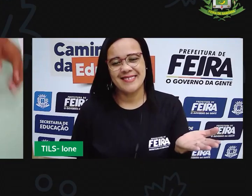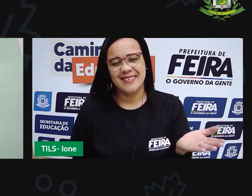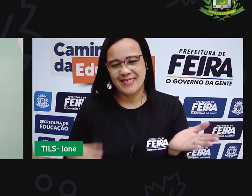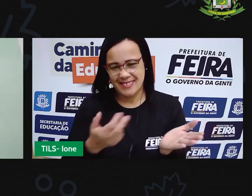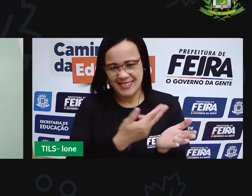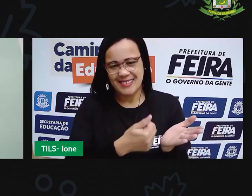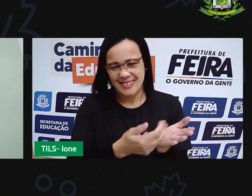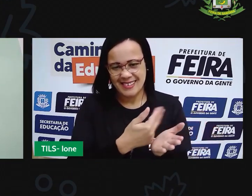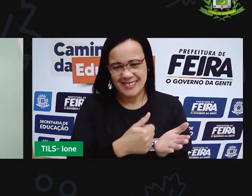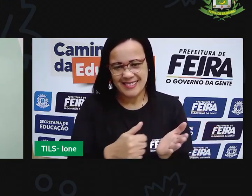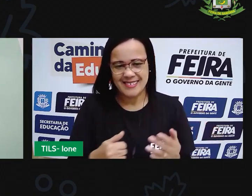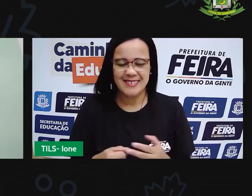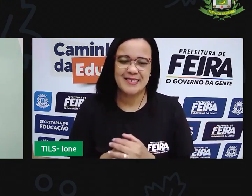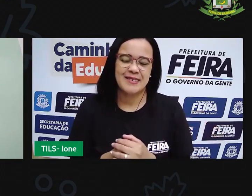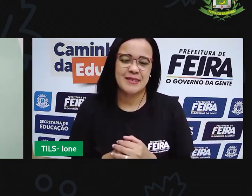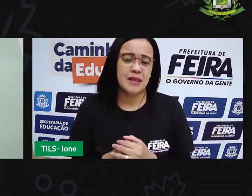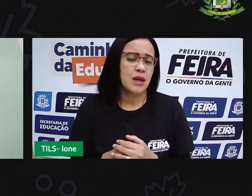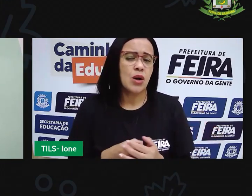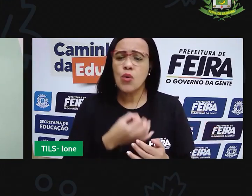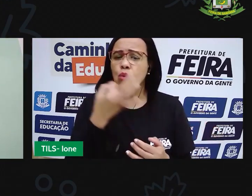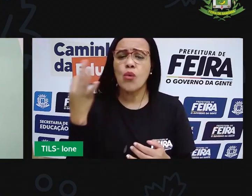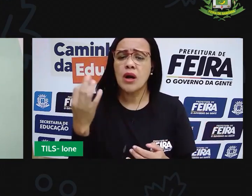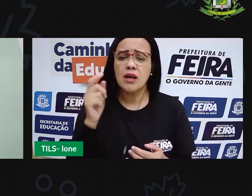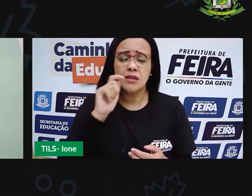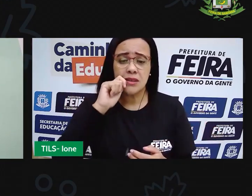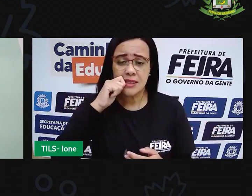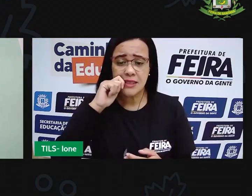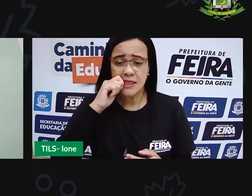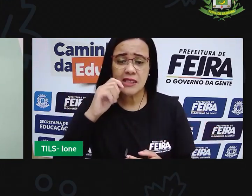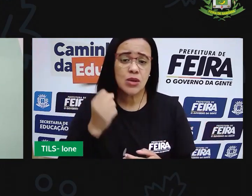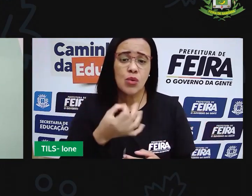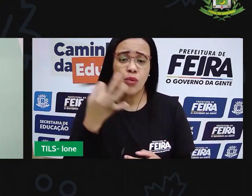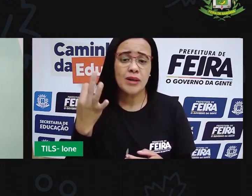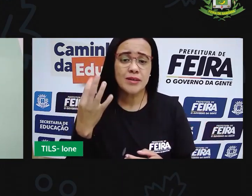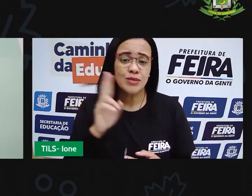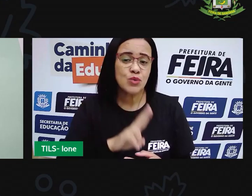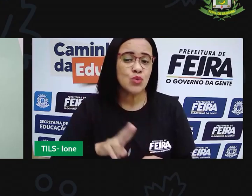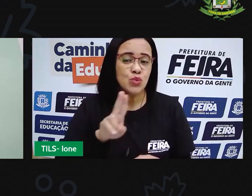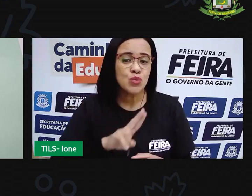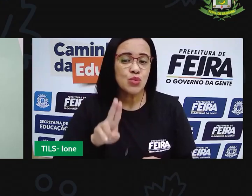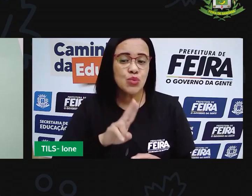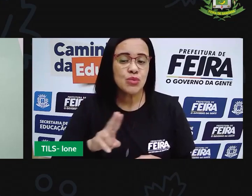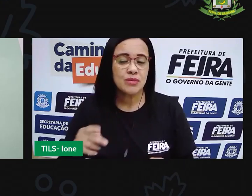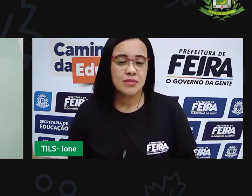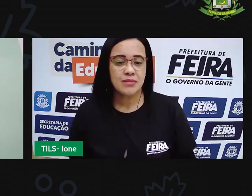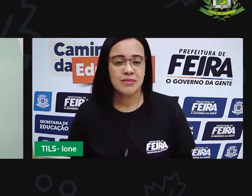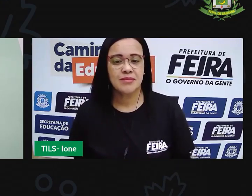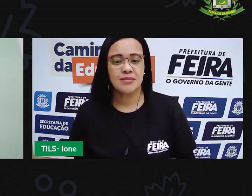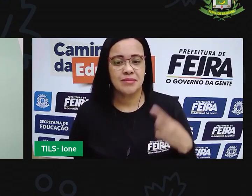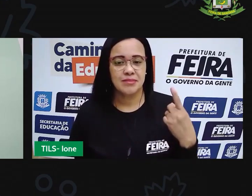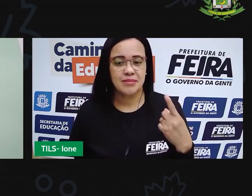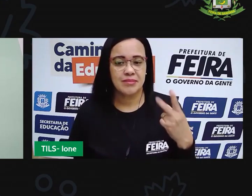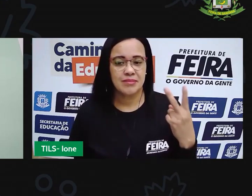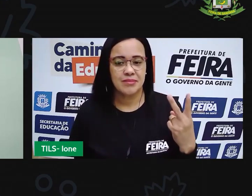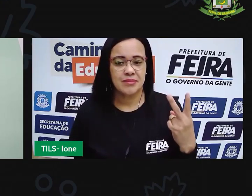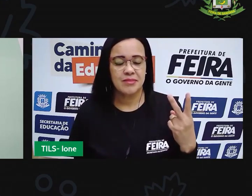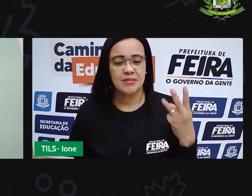dois lados são maiores do que os outros. Veja como